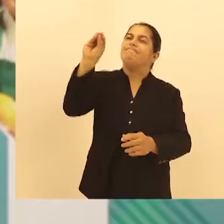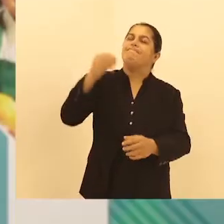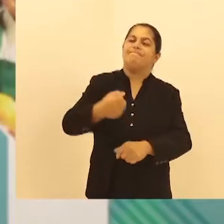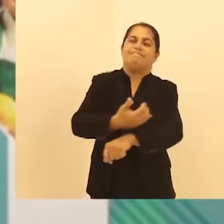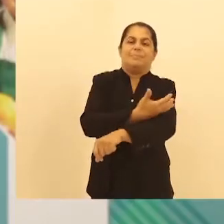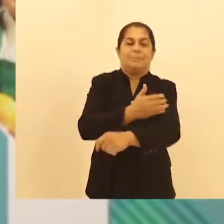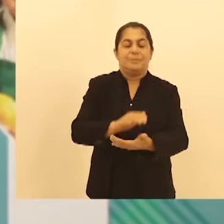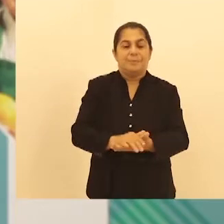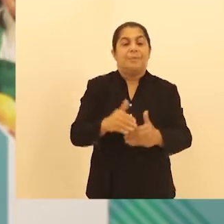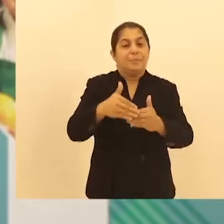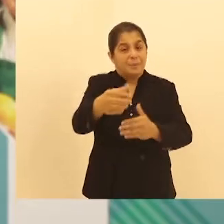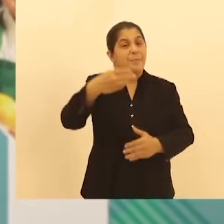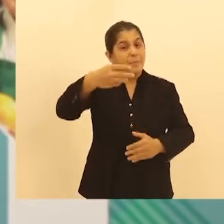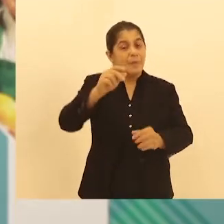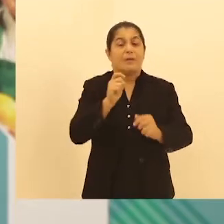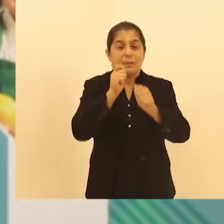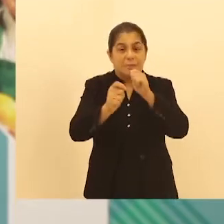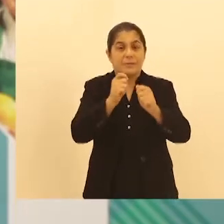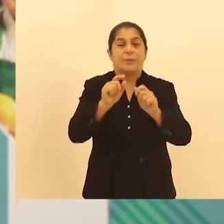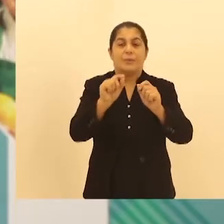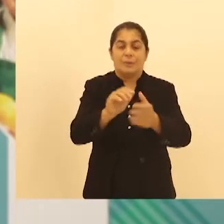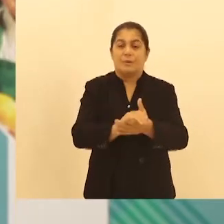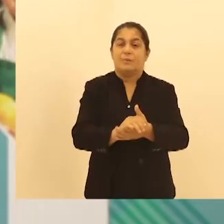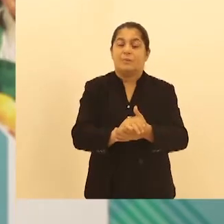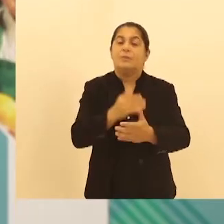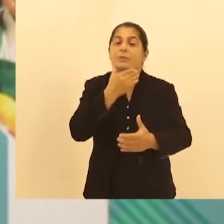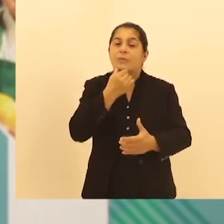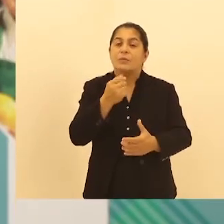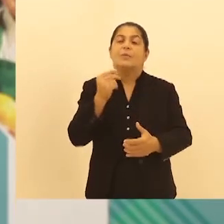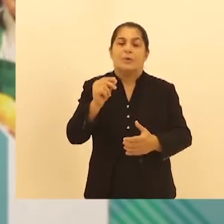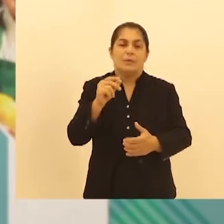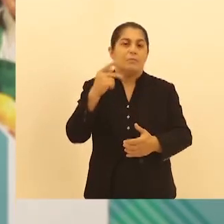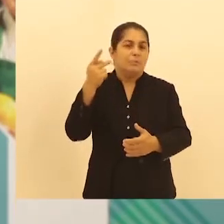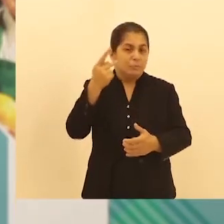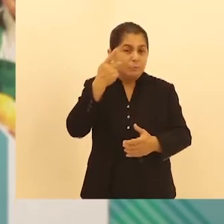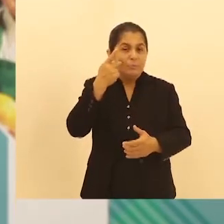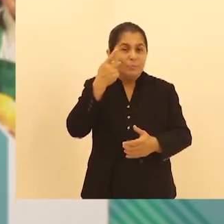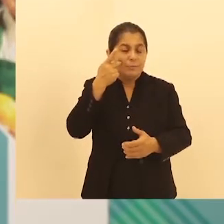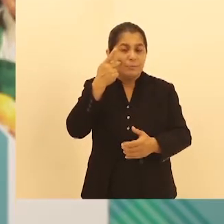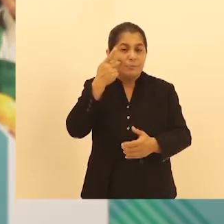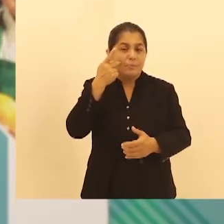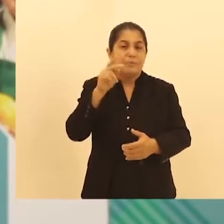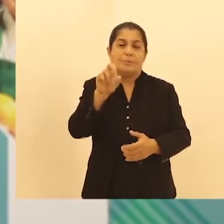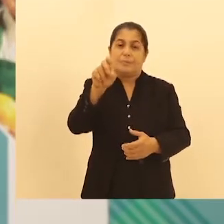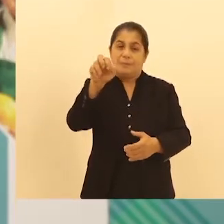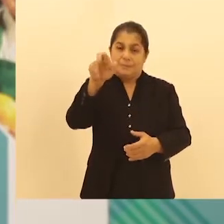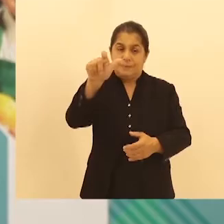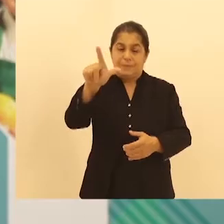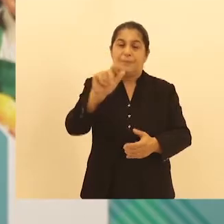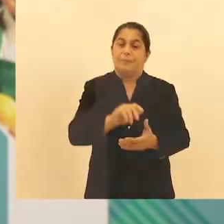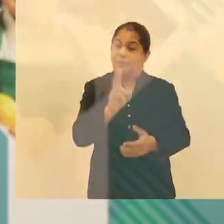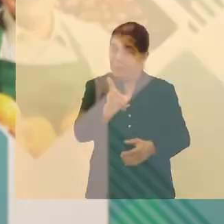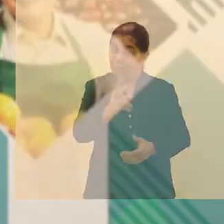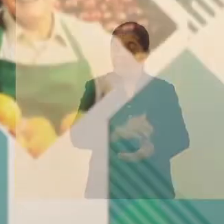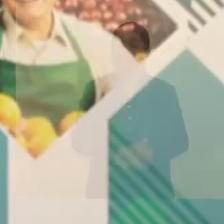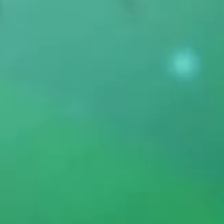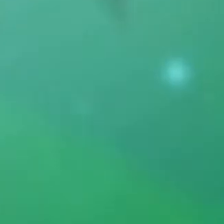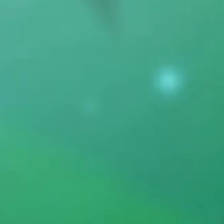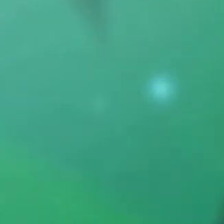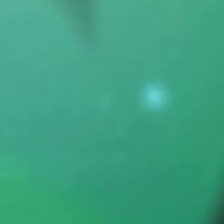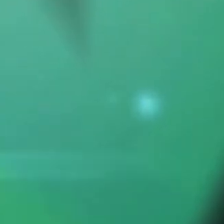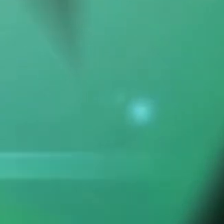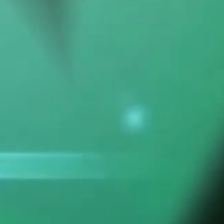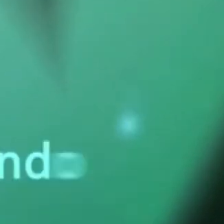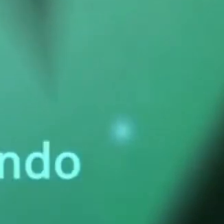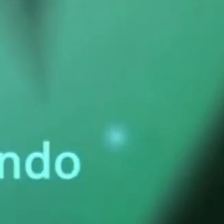no próximo bloco não perca a entrevista com o ouvidor do ministério público estadual procurador de justiça daniel veloso não sair